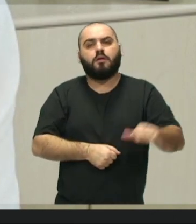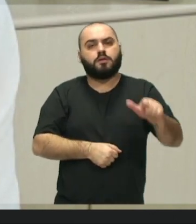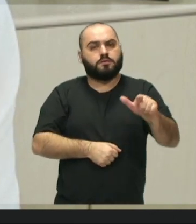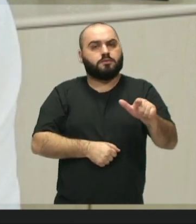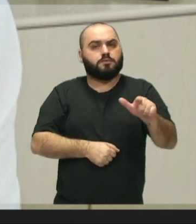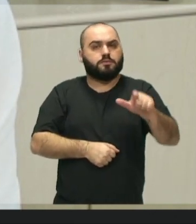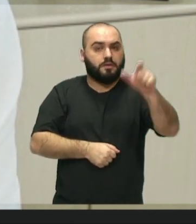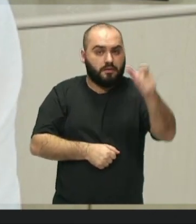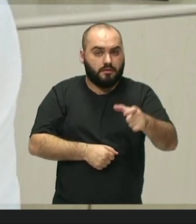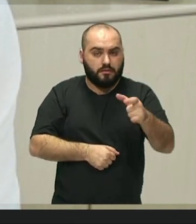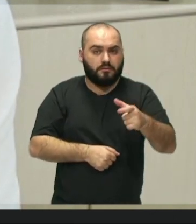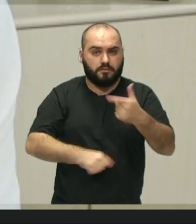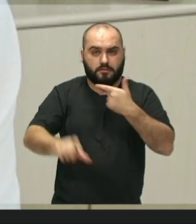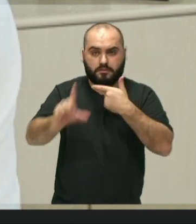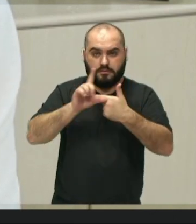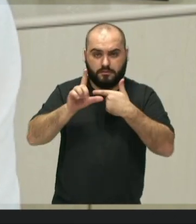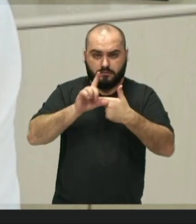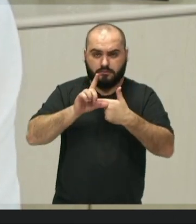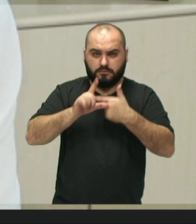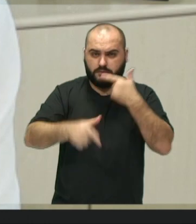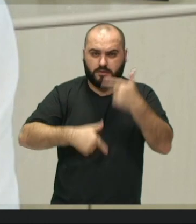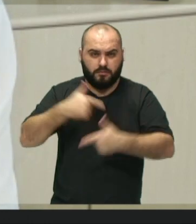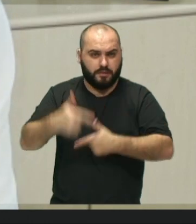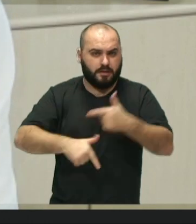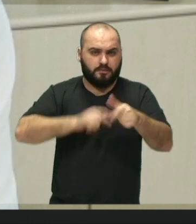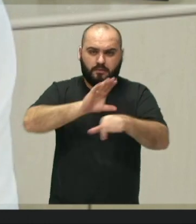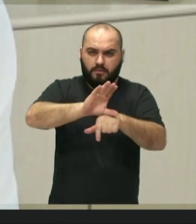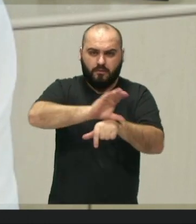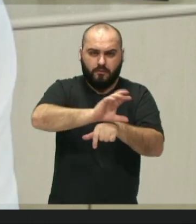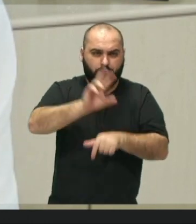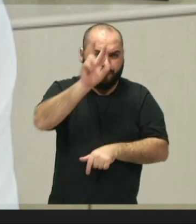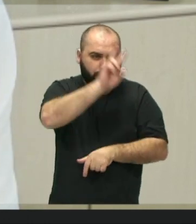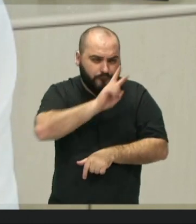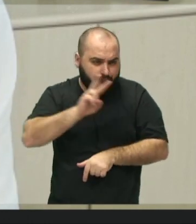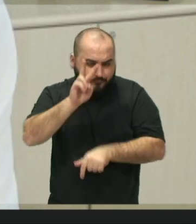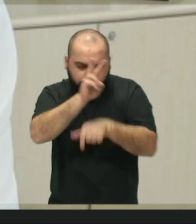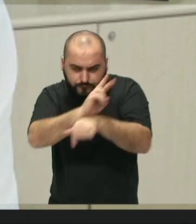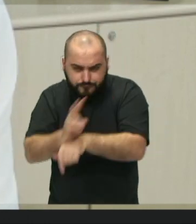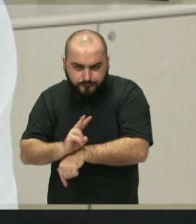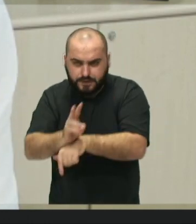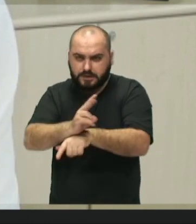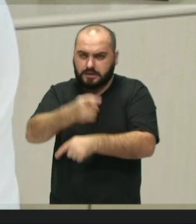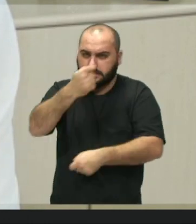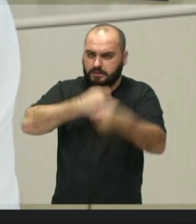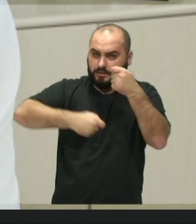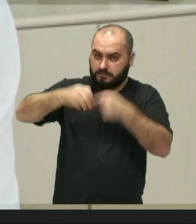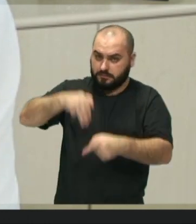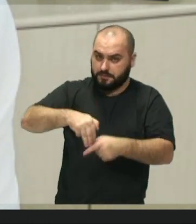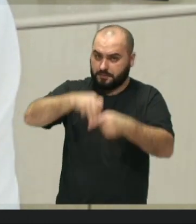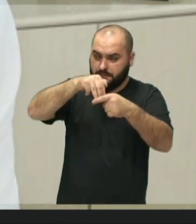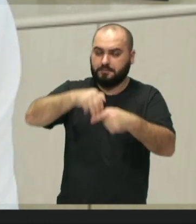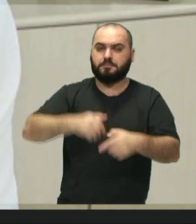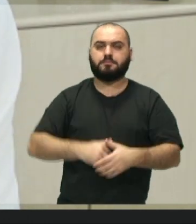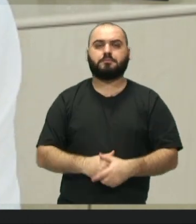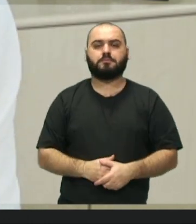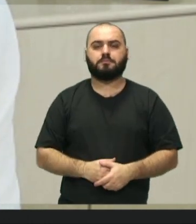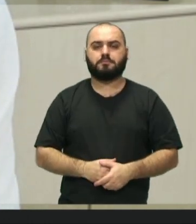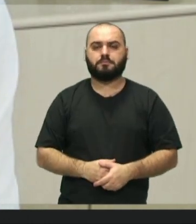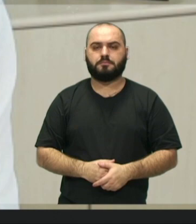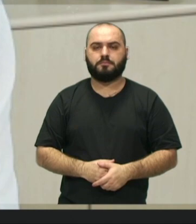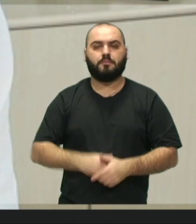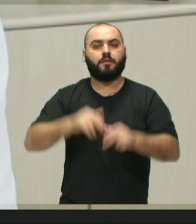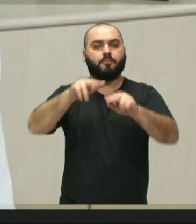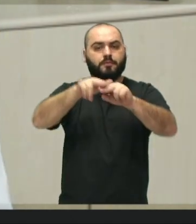constitucional que exerce, inclusive, o papel constitucional de fiscalização da administração do município. E, com isso, o